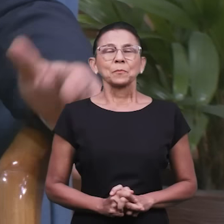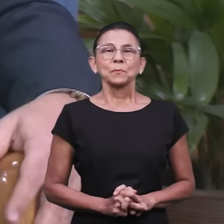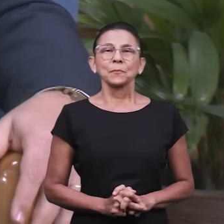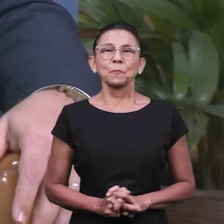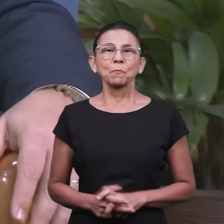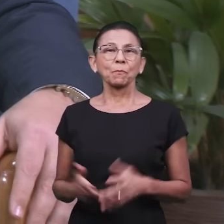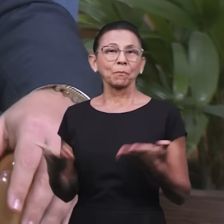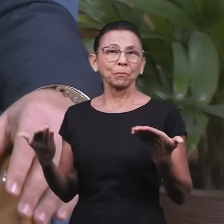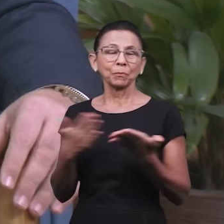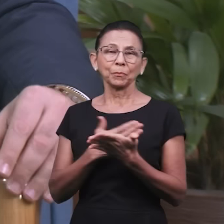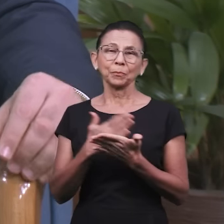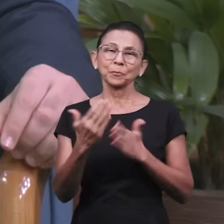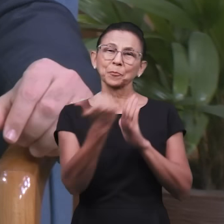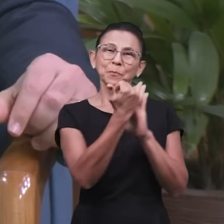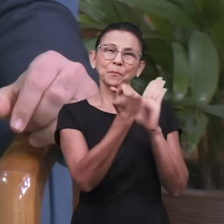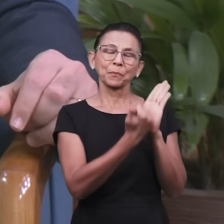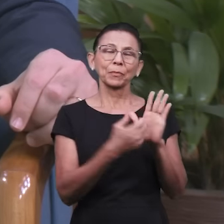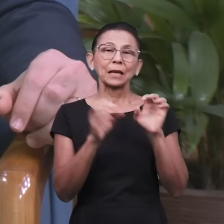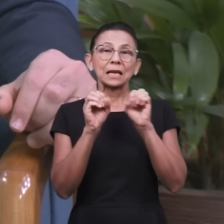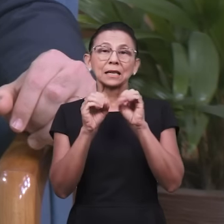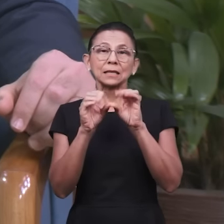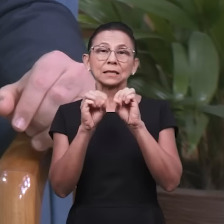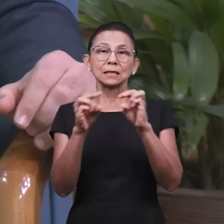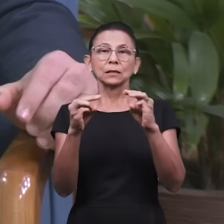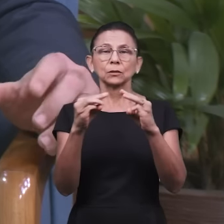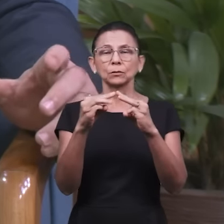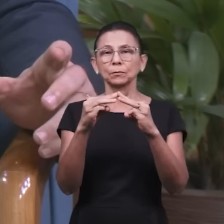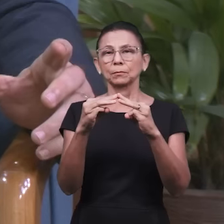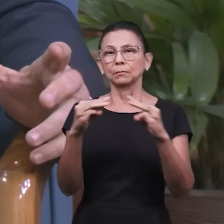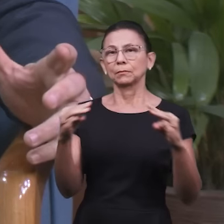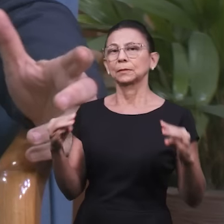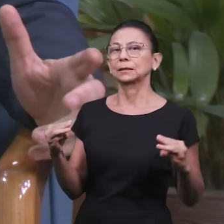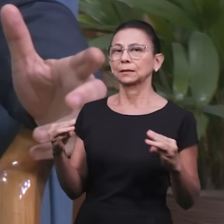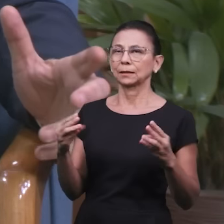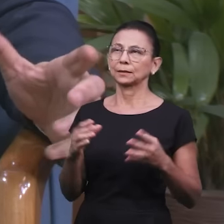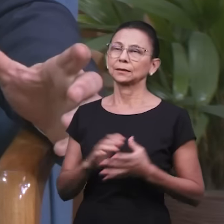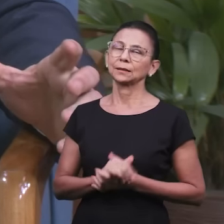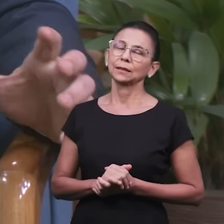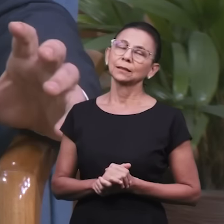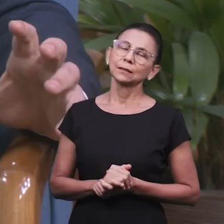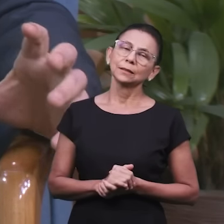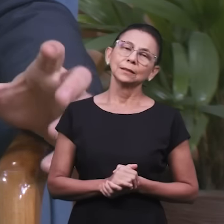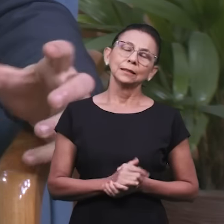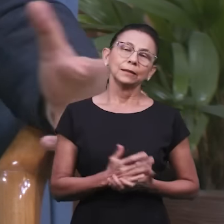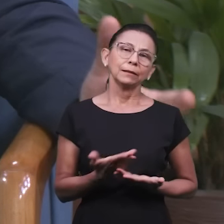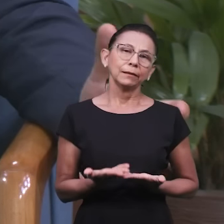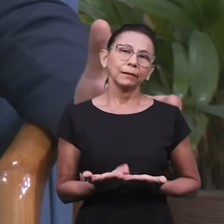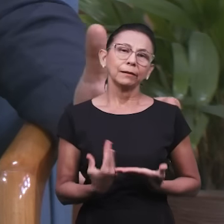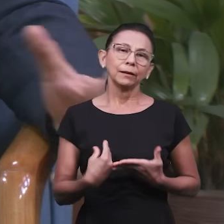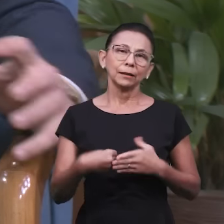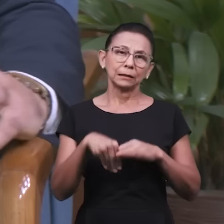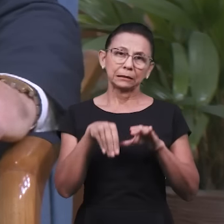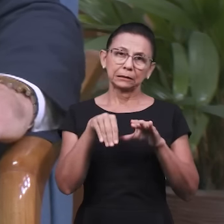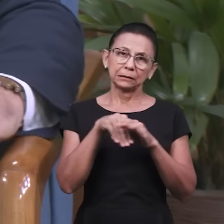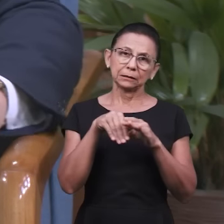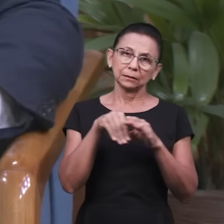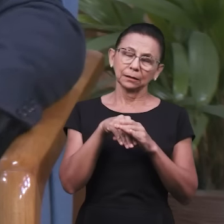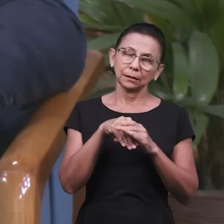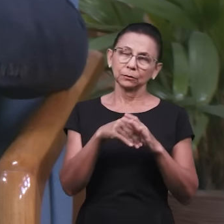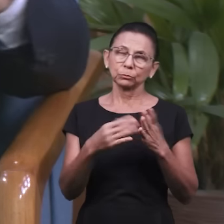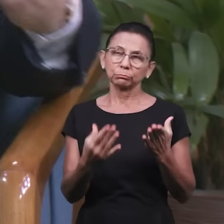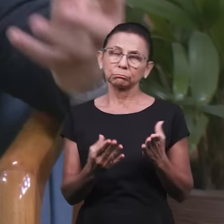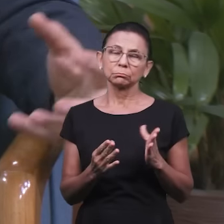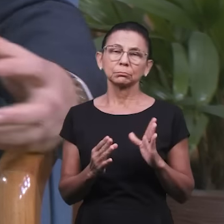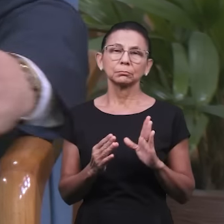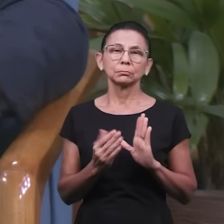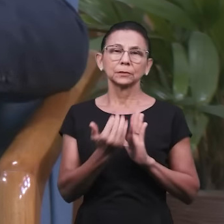E a gente começa agora o quadro Lições do Manaim, este quadro que a gente tem sempre falado que fecha tudo